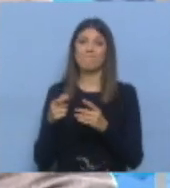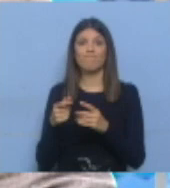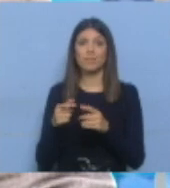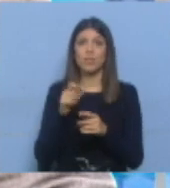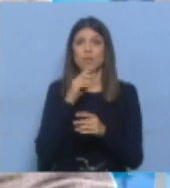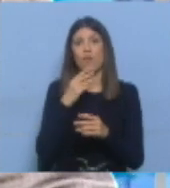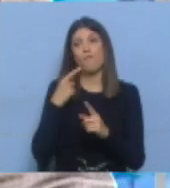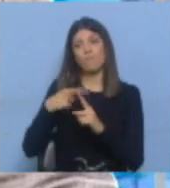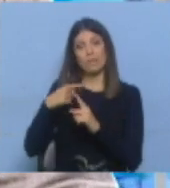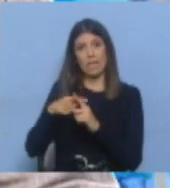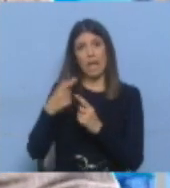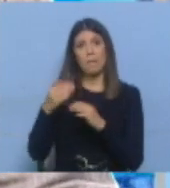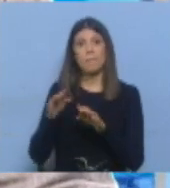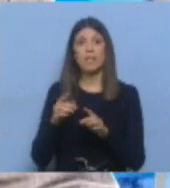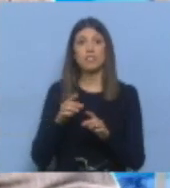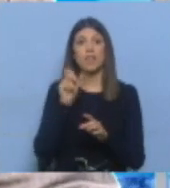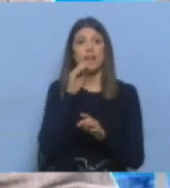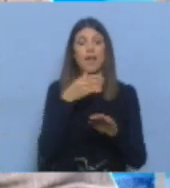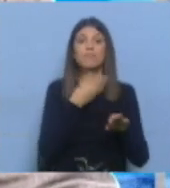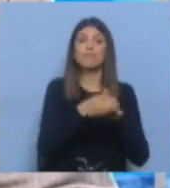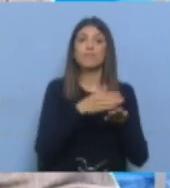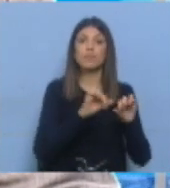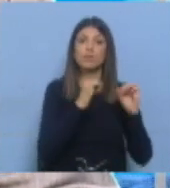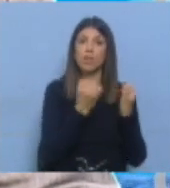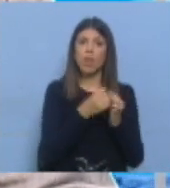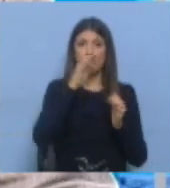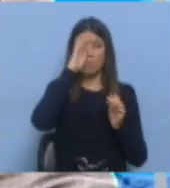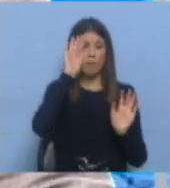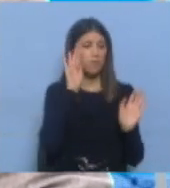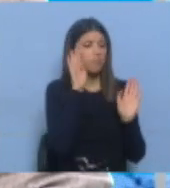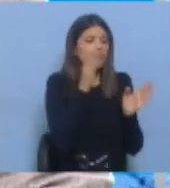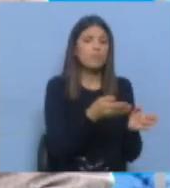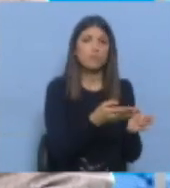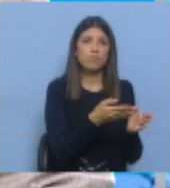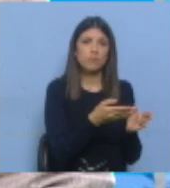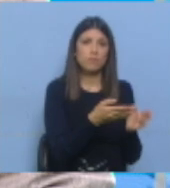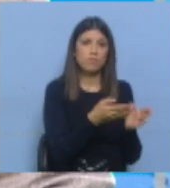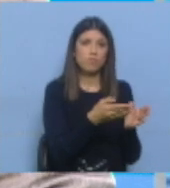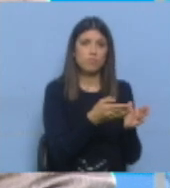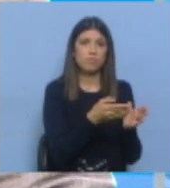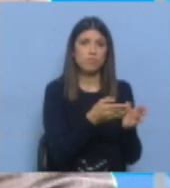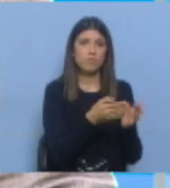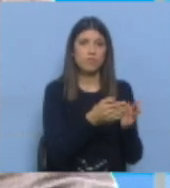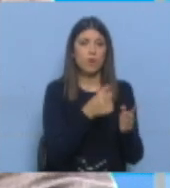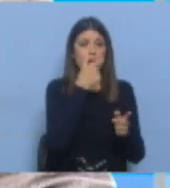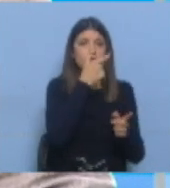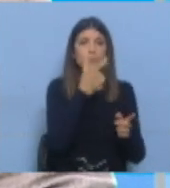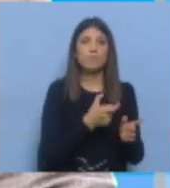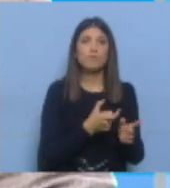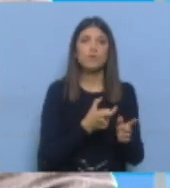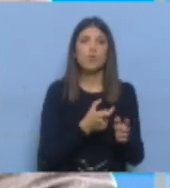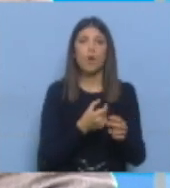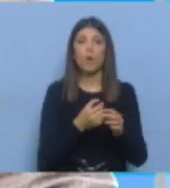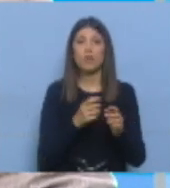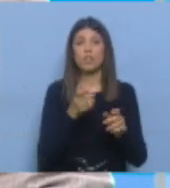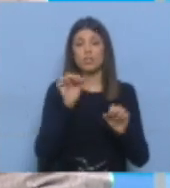saída. Efetivamente, sem excluir ninguém, mas uma atenção muito particular para aqueles que mais ninguém vê e para